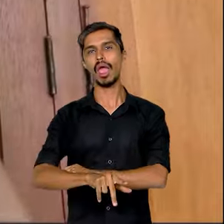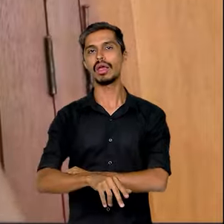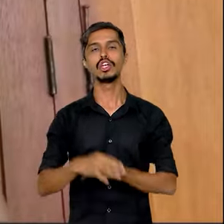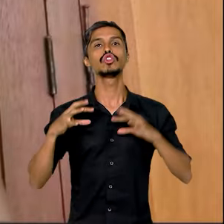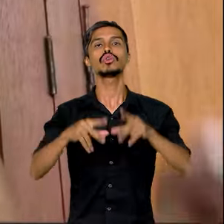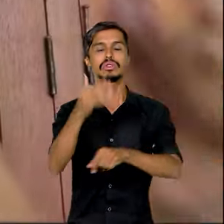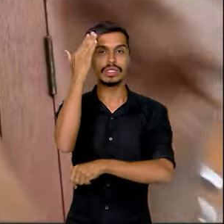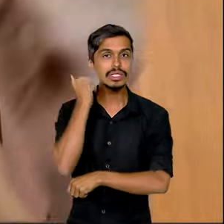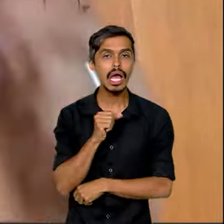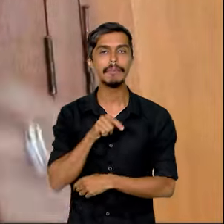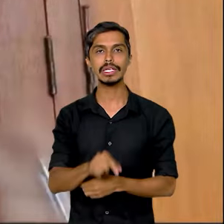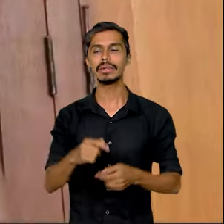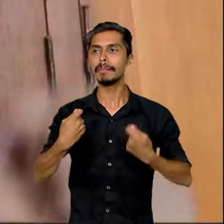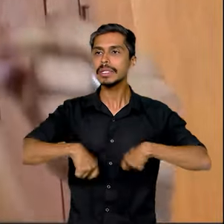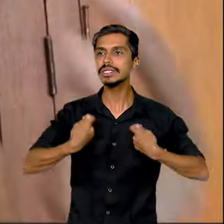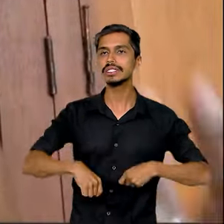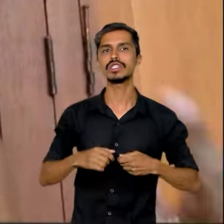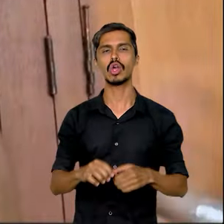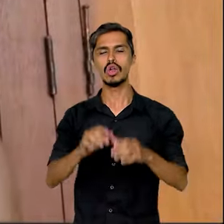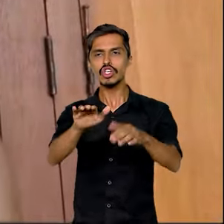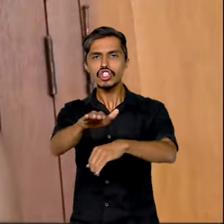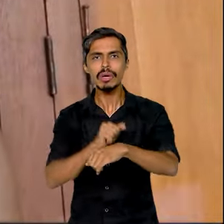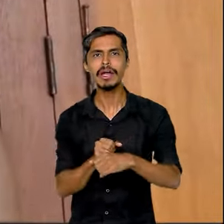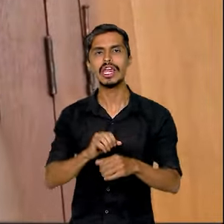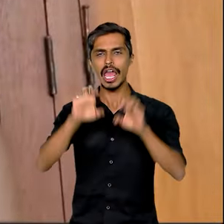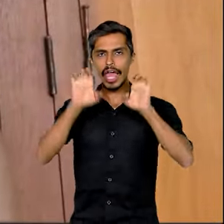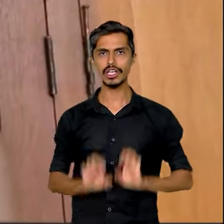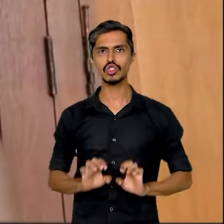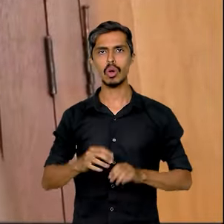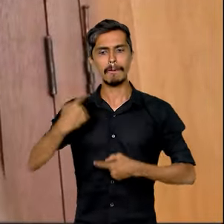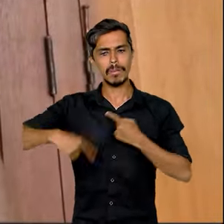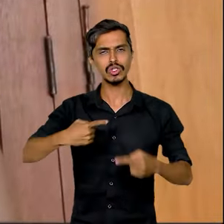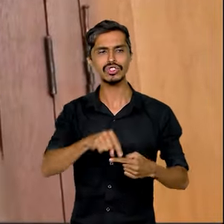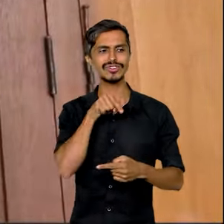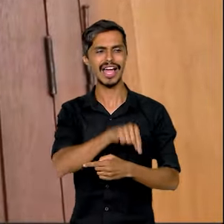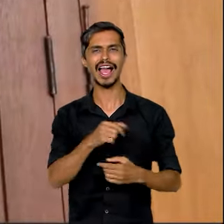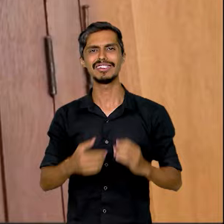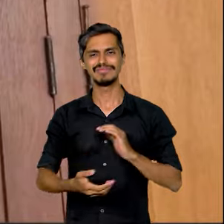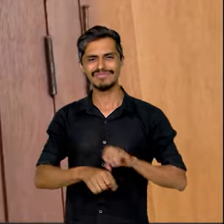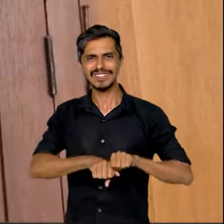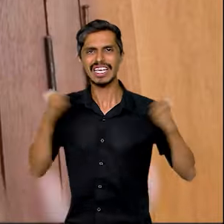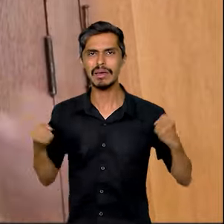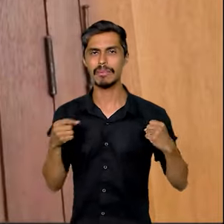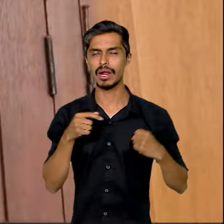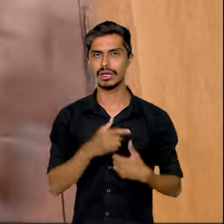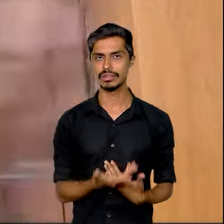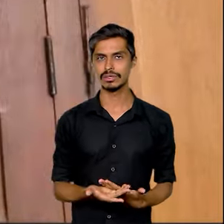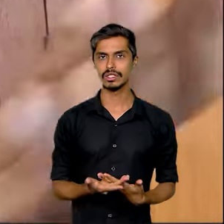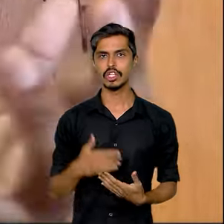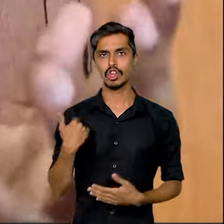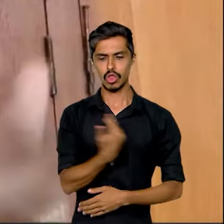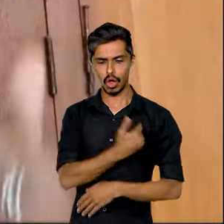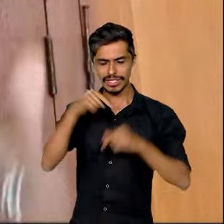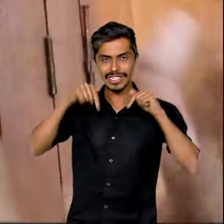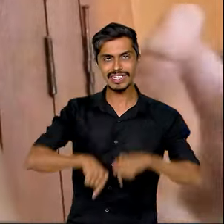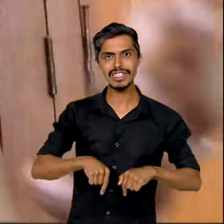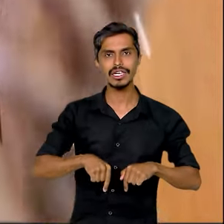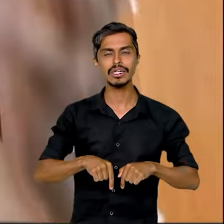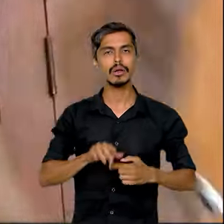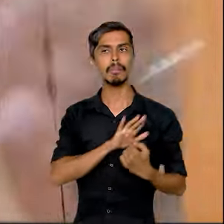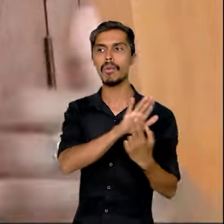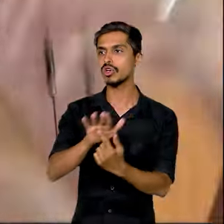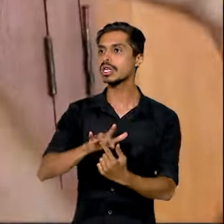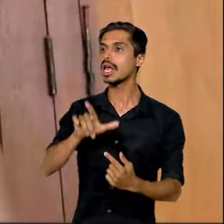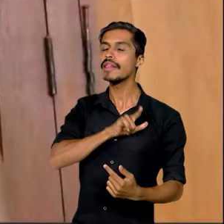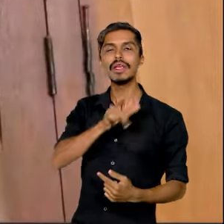todo mundo sabe que há um chamamento ético e político de romper com isso. Tem gente, estamos nós aqui, eu e você,